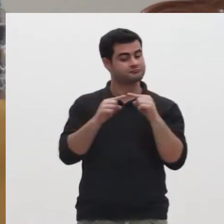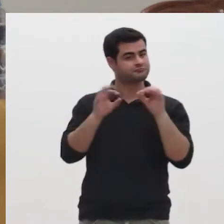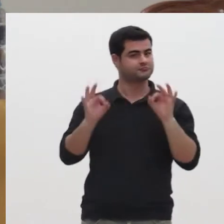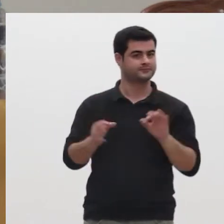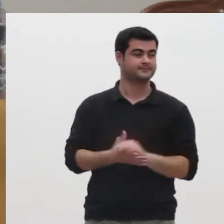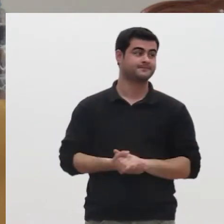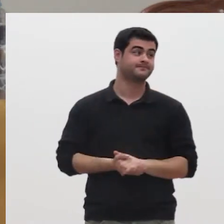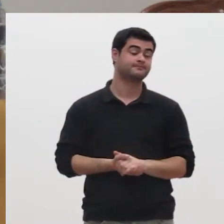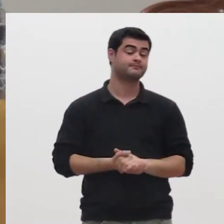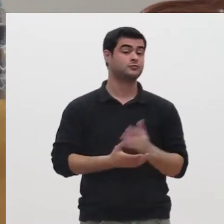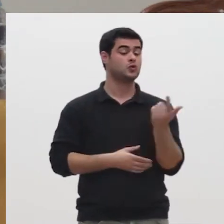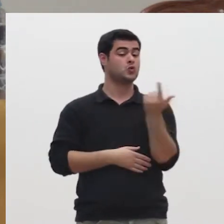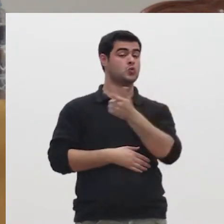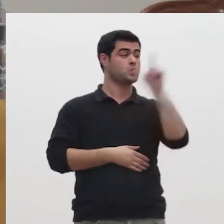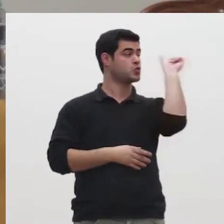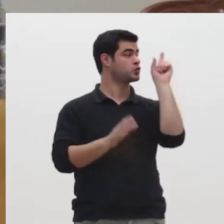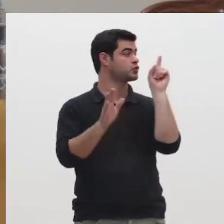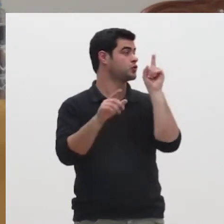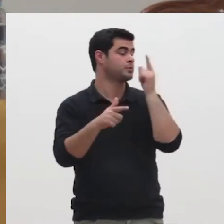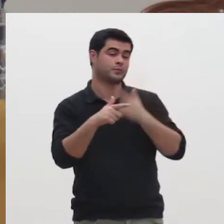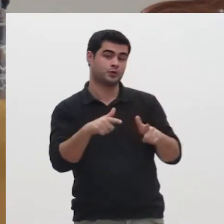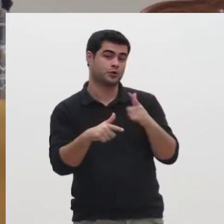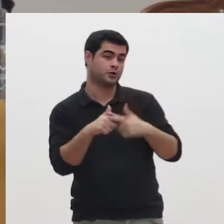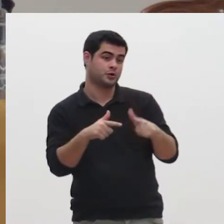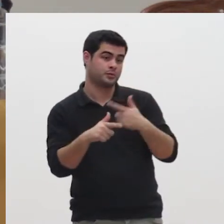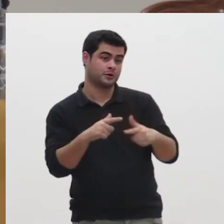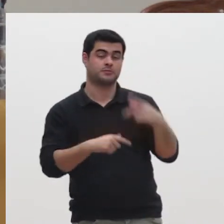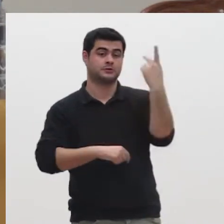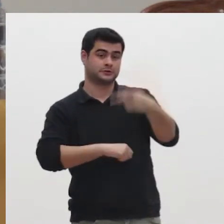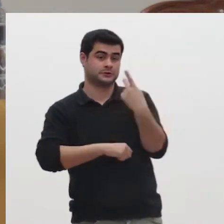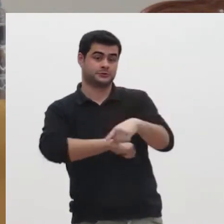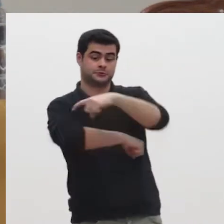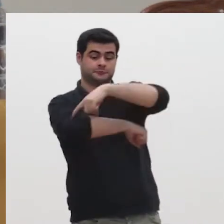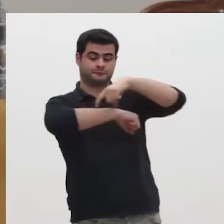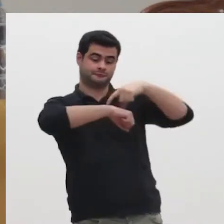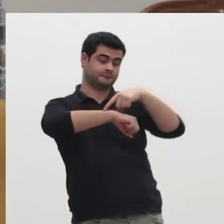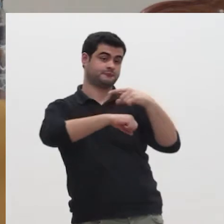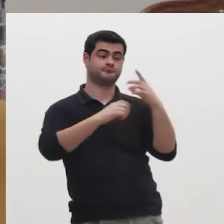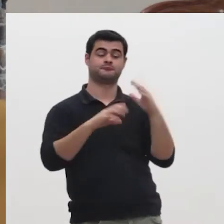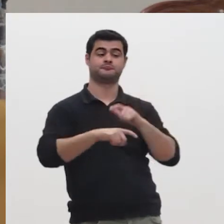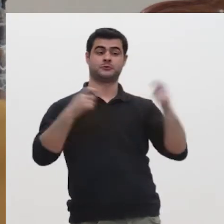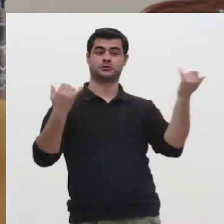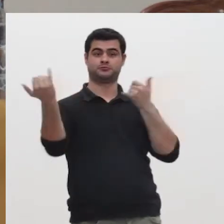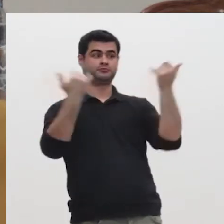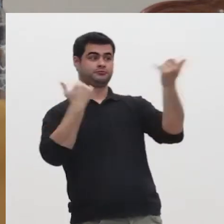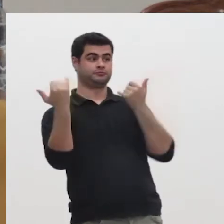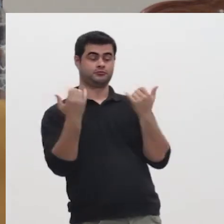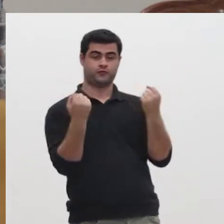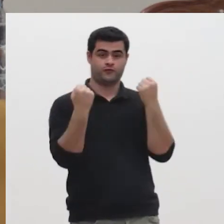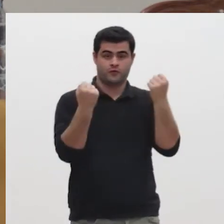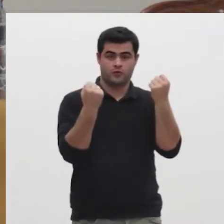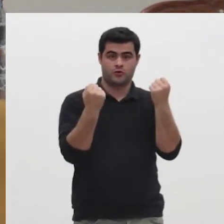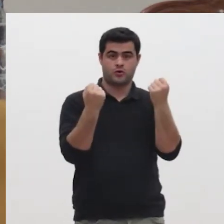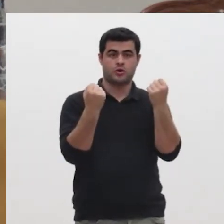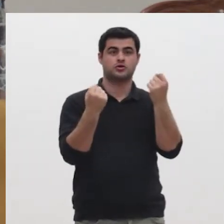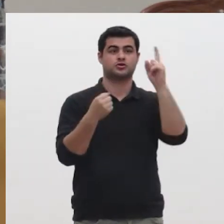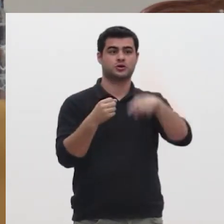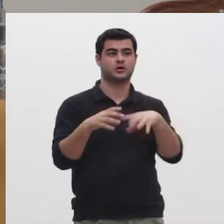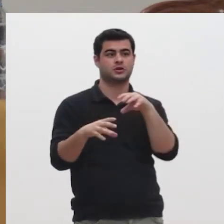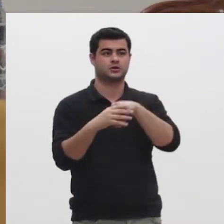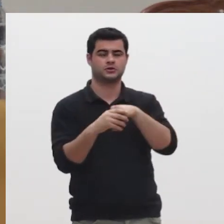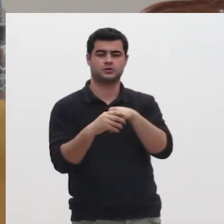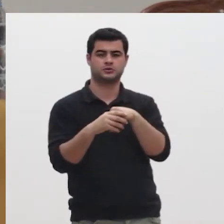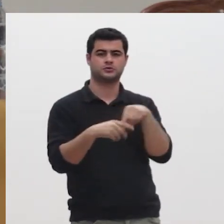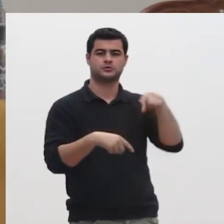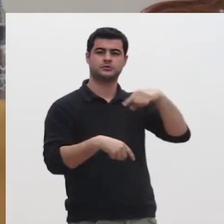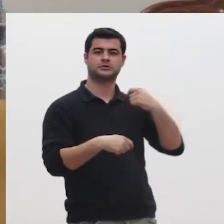assim, que a Agrária tem gerado muita polêmica é a presença da própria Centran aqui dentro, que é algo que tem que ser resolvido, né? Tem